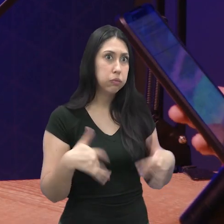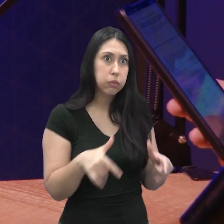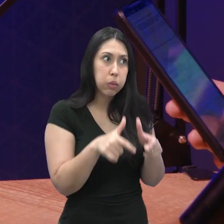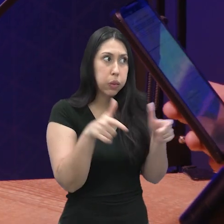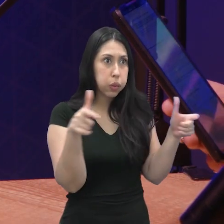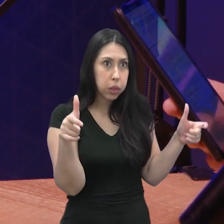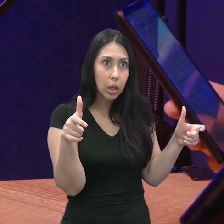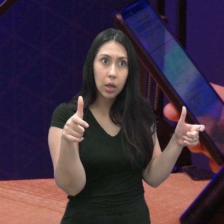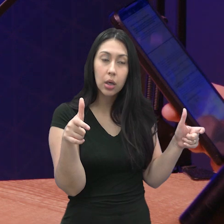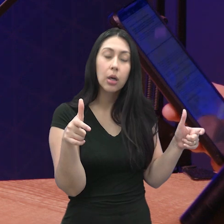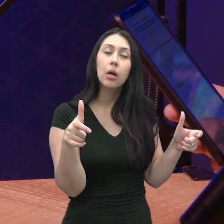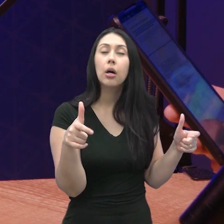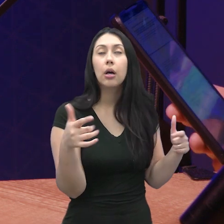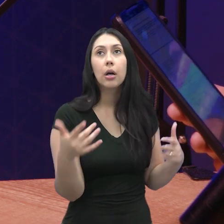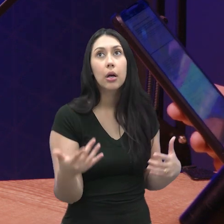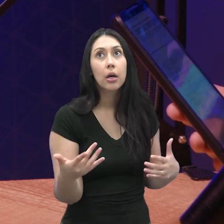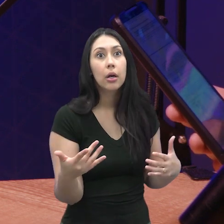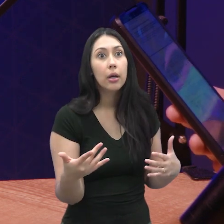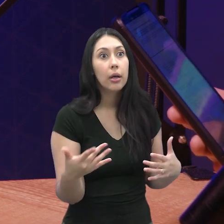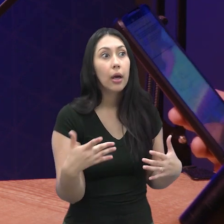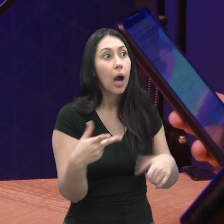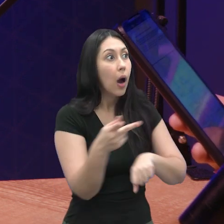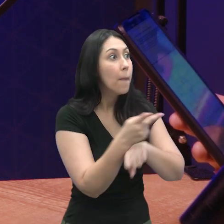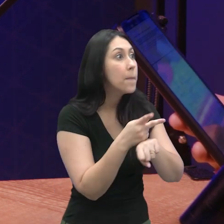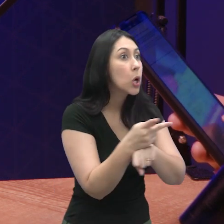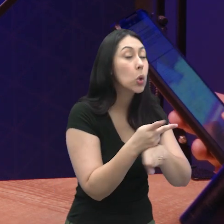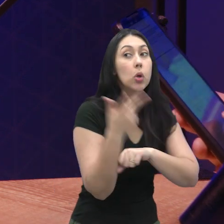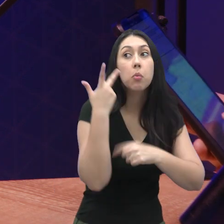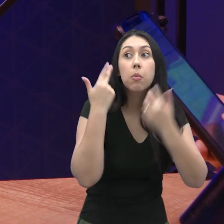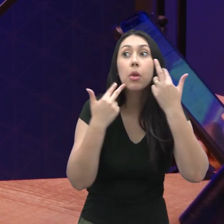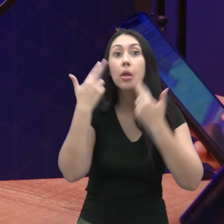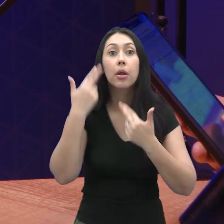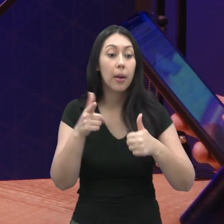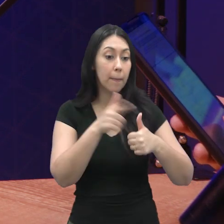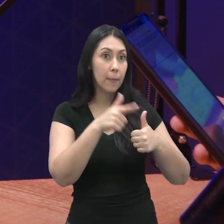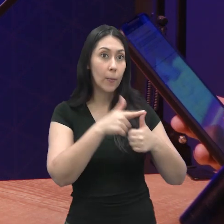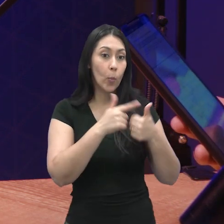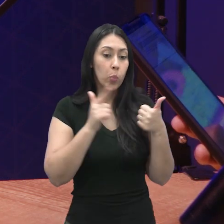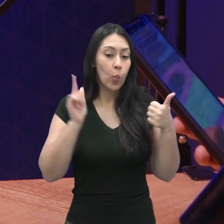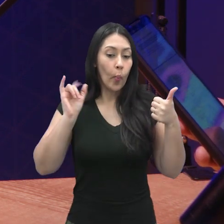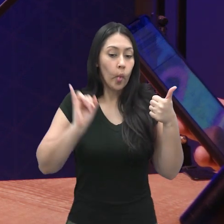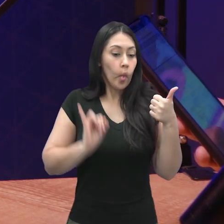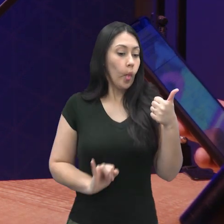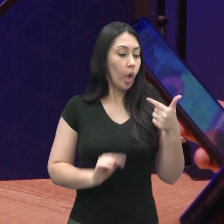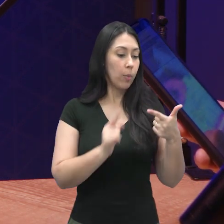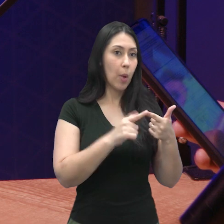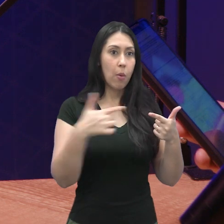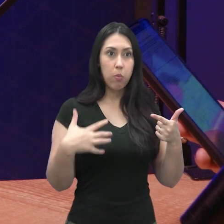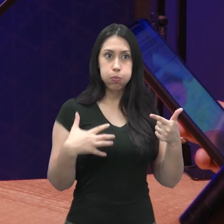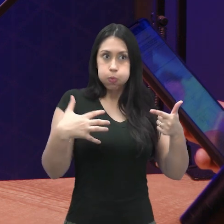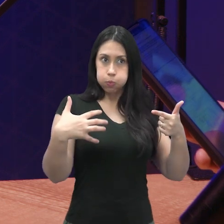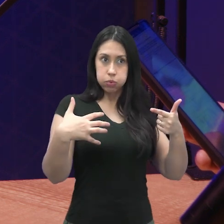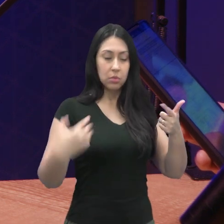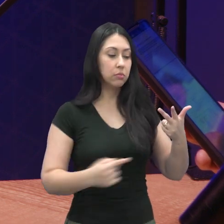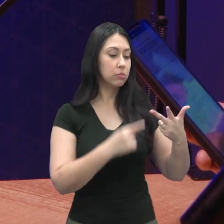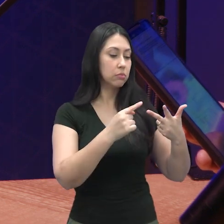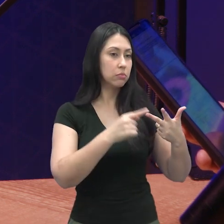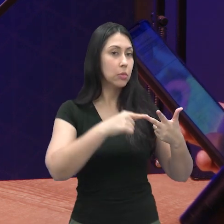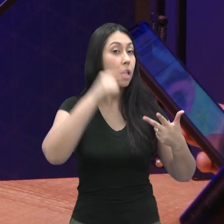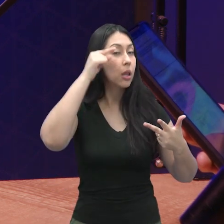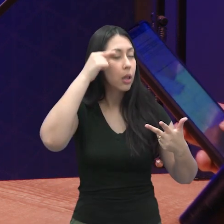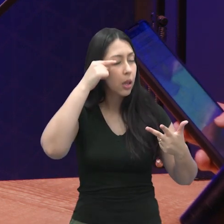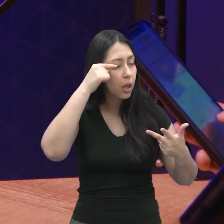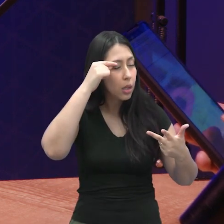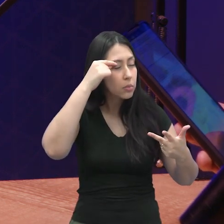é muita coisa. E entre, né, a maior procura, né, de cirurgias está lipoaspiração, aumento de mama, cirurgia